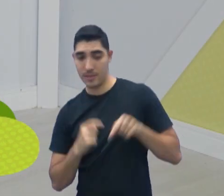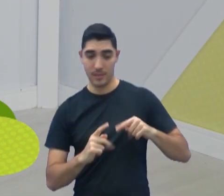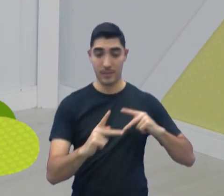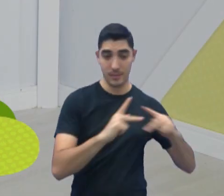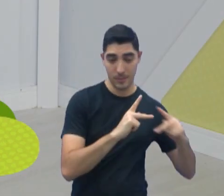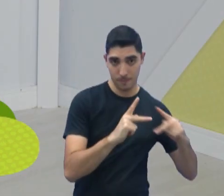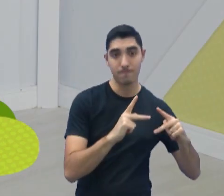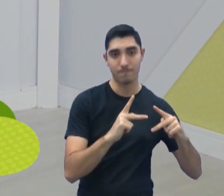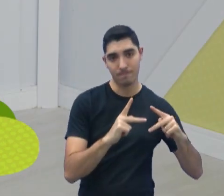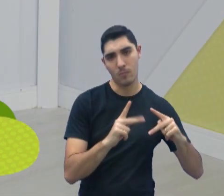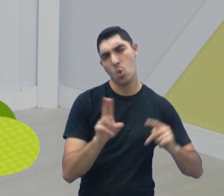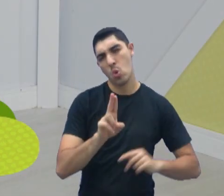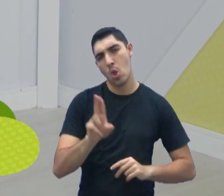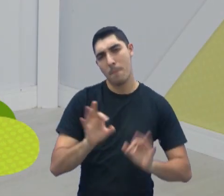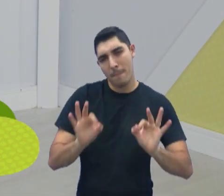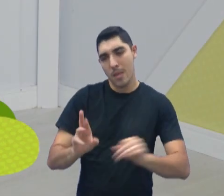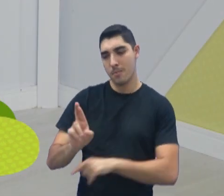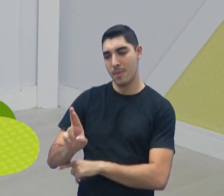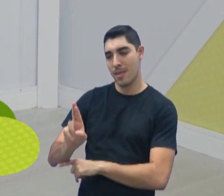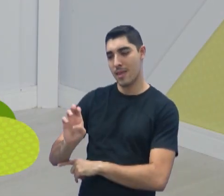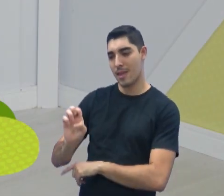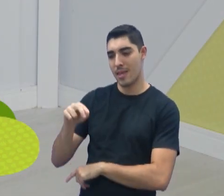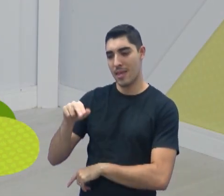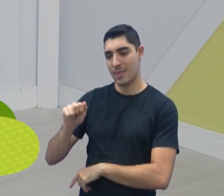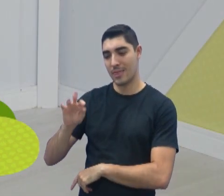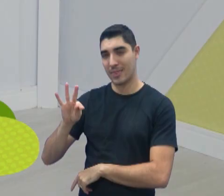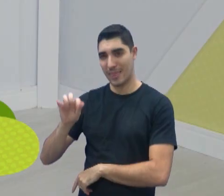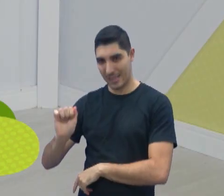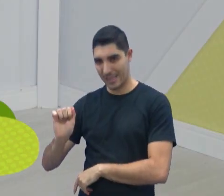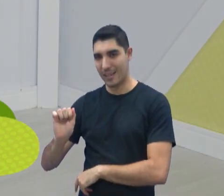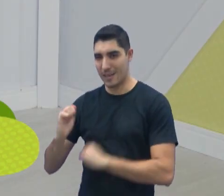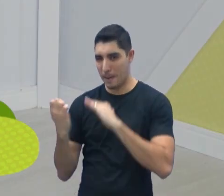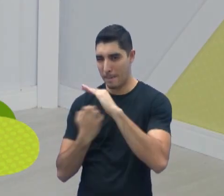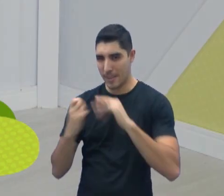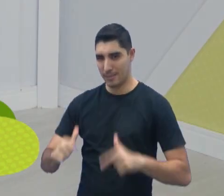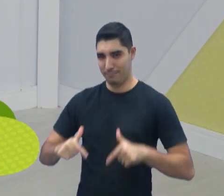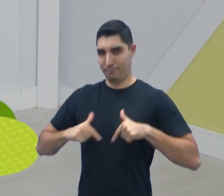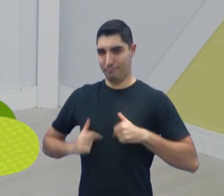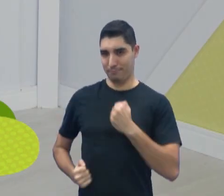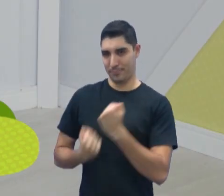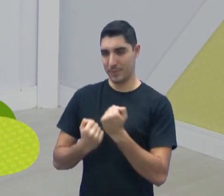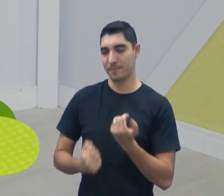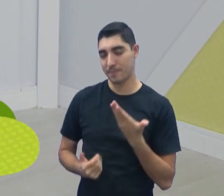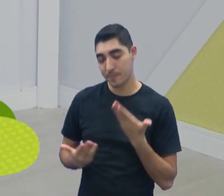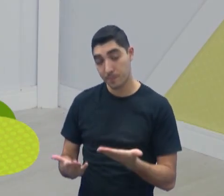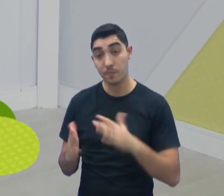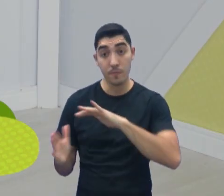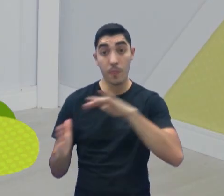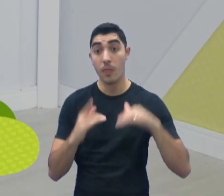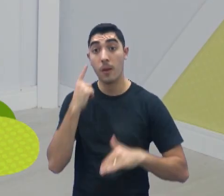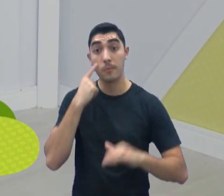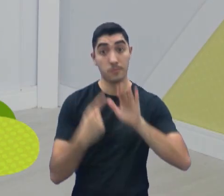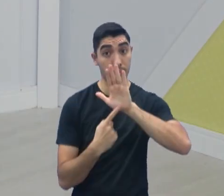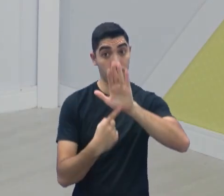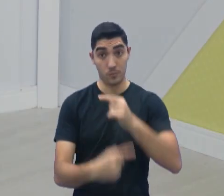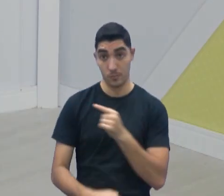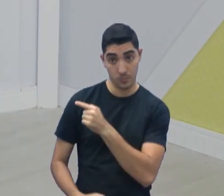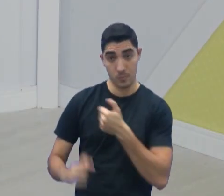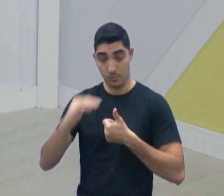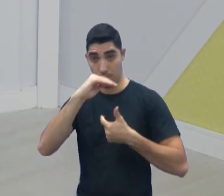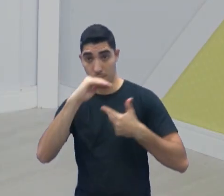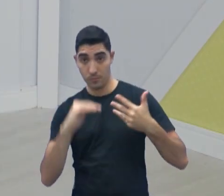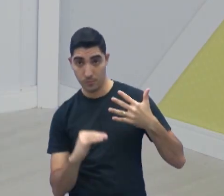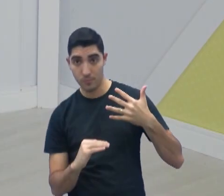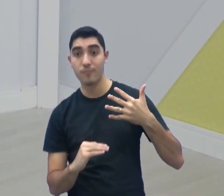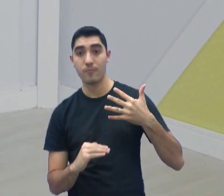Renata, como ele é conhecido, é o nome do patrocinador, mas pauleira para a equipe do São José. Matheus, vamos dar uma olhadinha na classificação da Superliga, depois de alguns jogos,